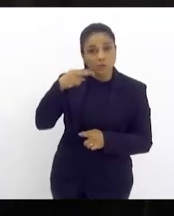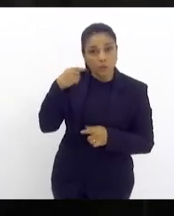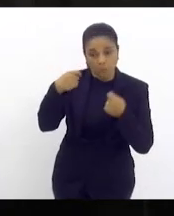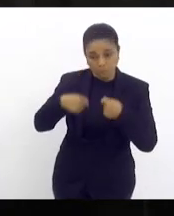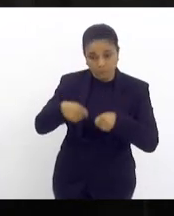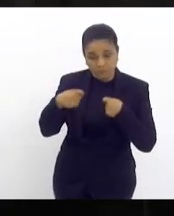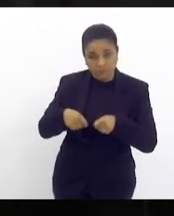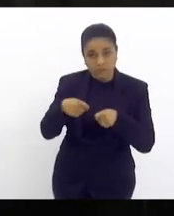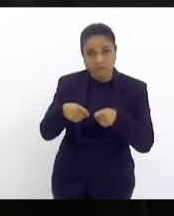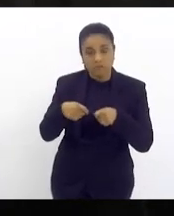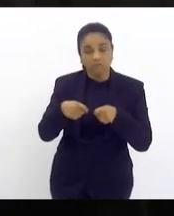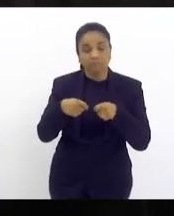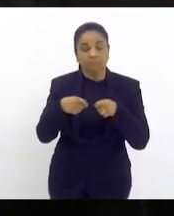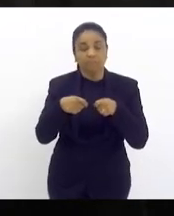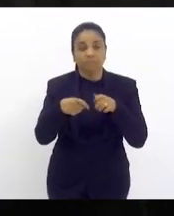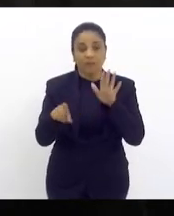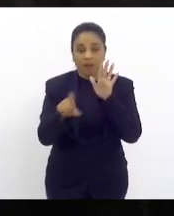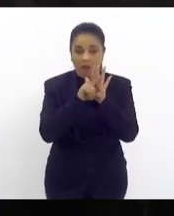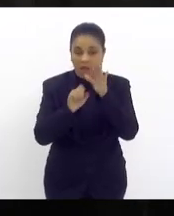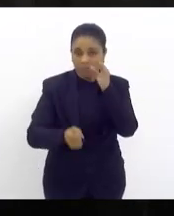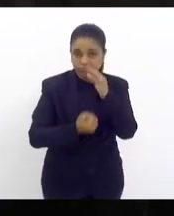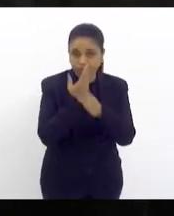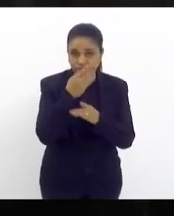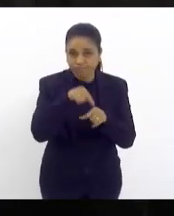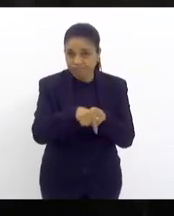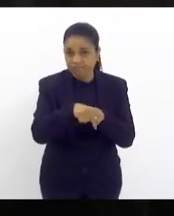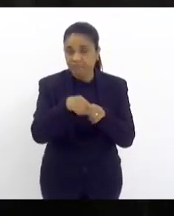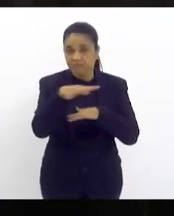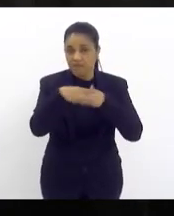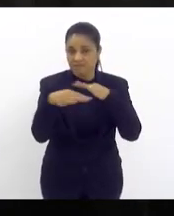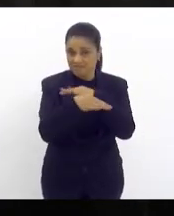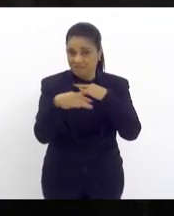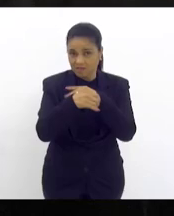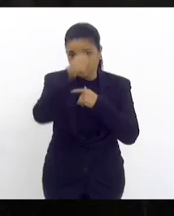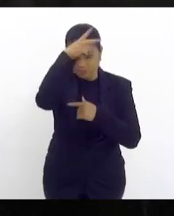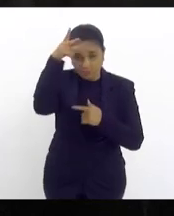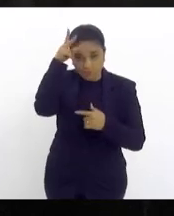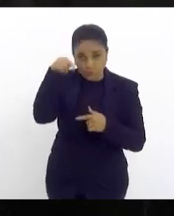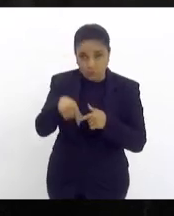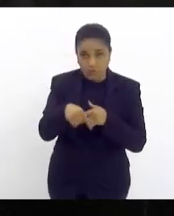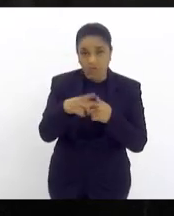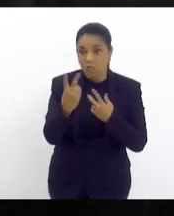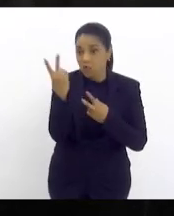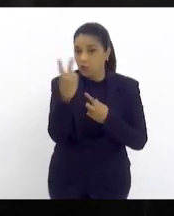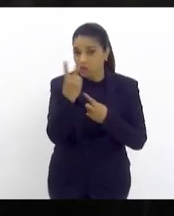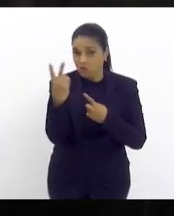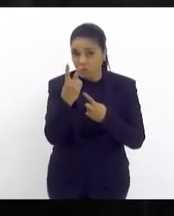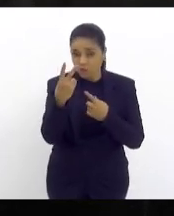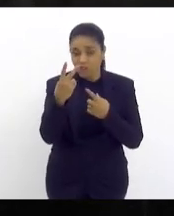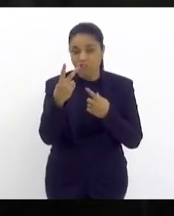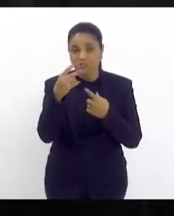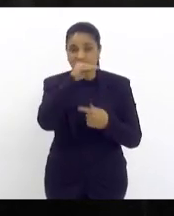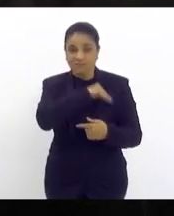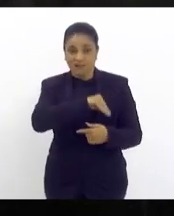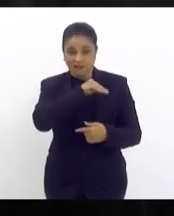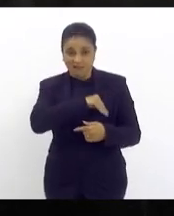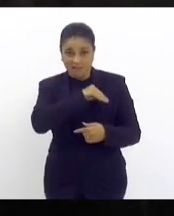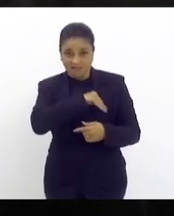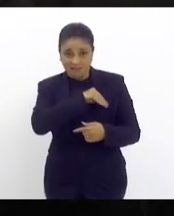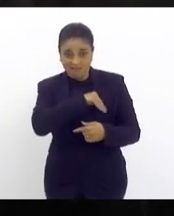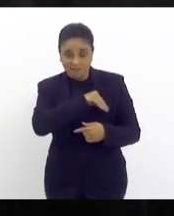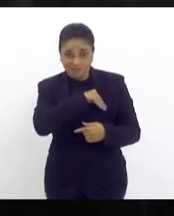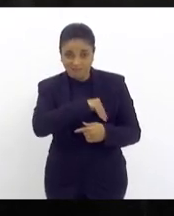os serviços municipais segundo que o custo dois cobradores do salário dos cobradores já está incluído